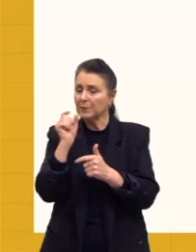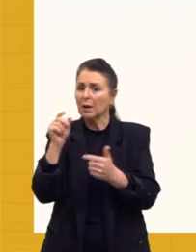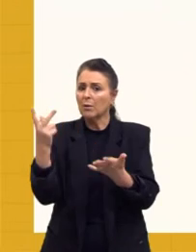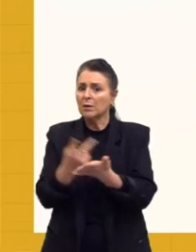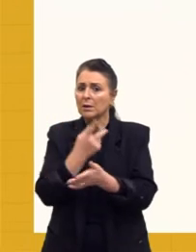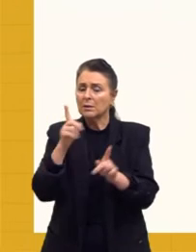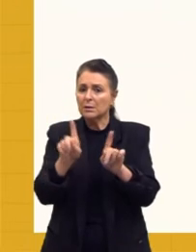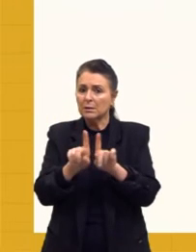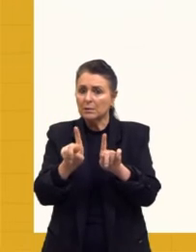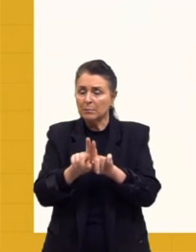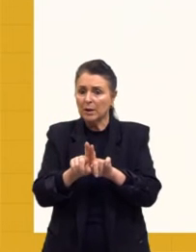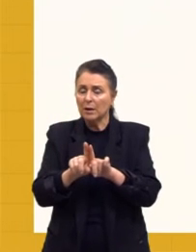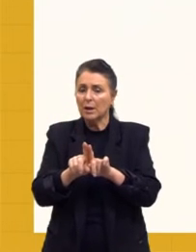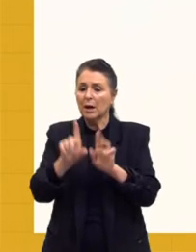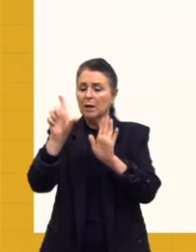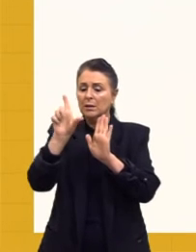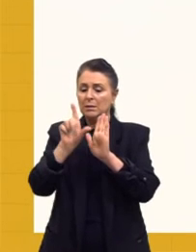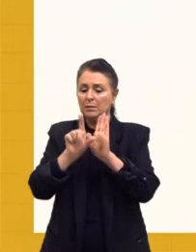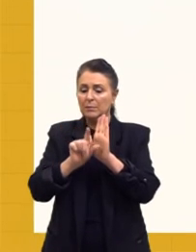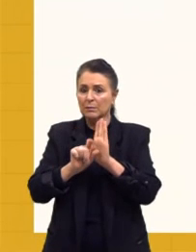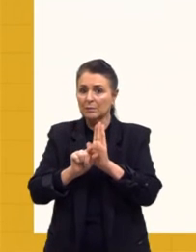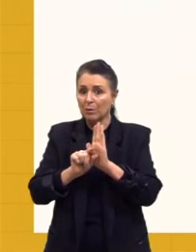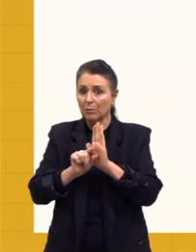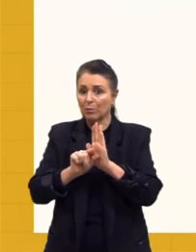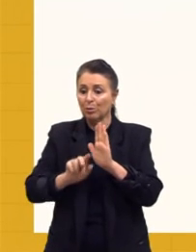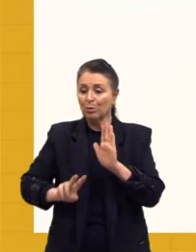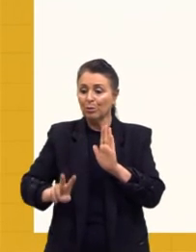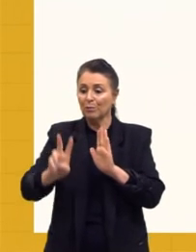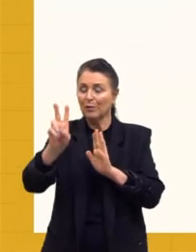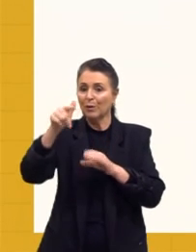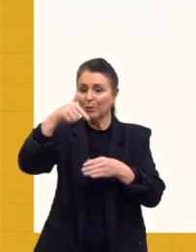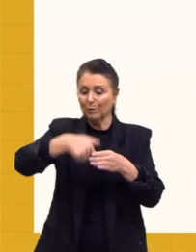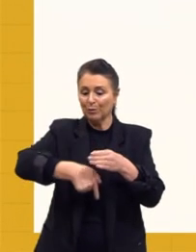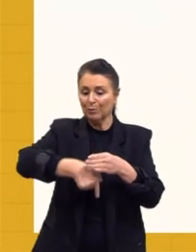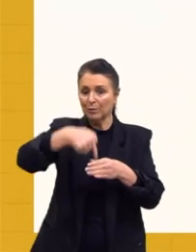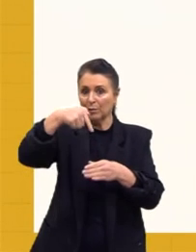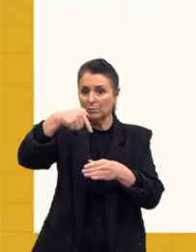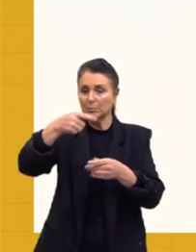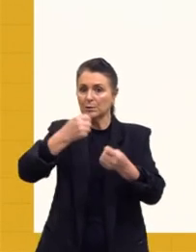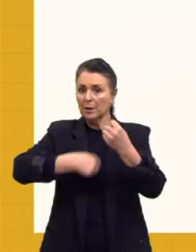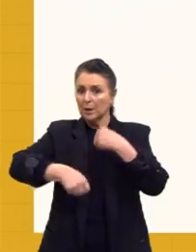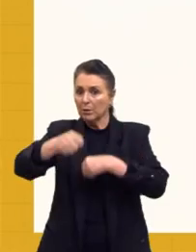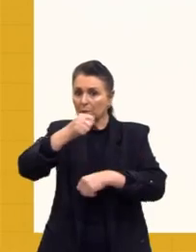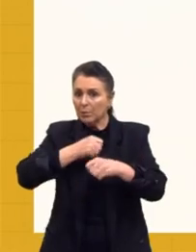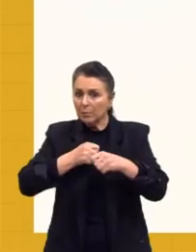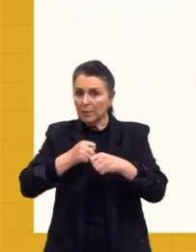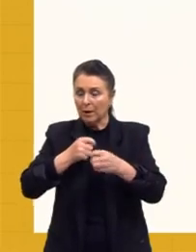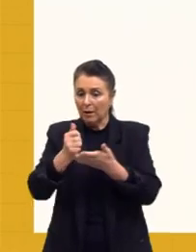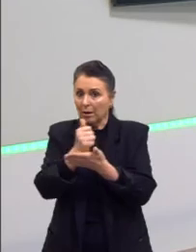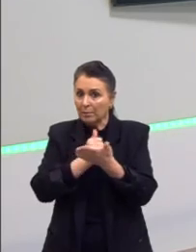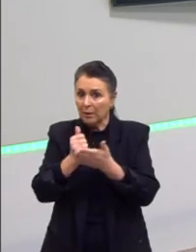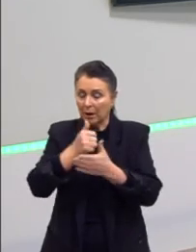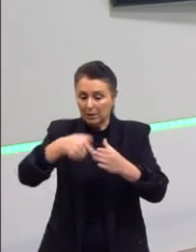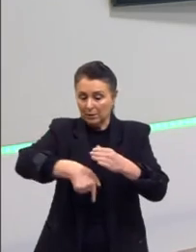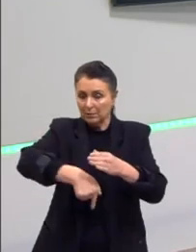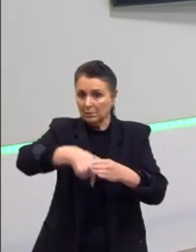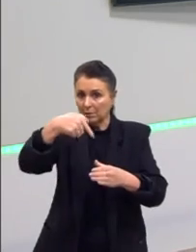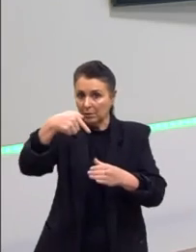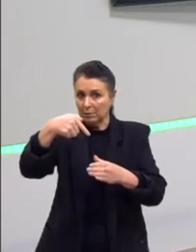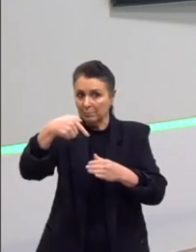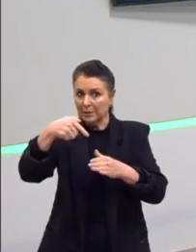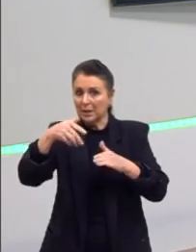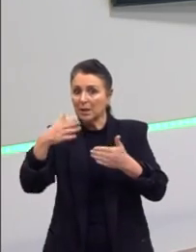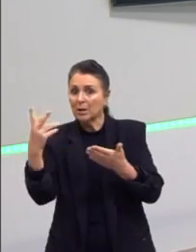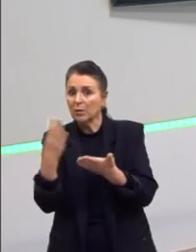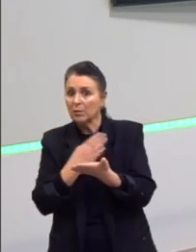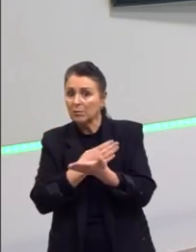é justamente a queda do valor do petróleo então sinto economia tá toda atrelada ao petróleo e de repente